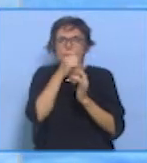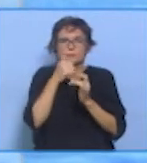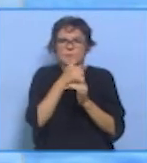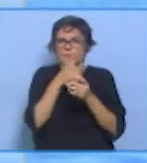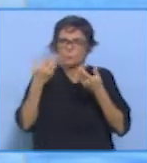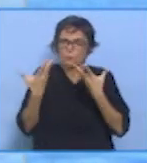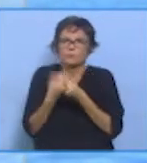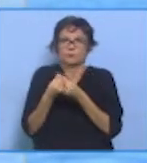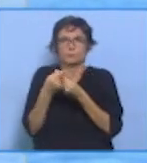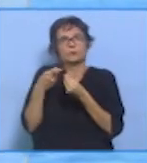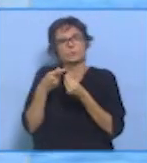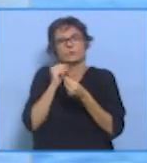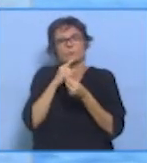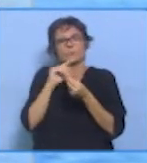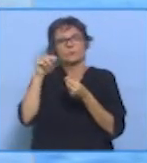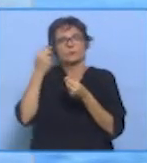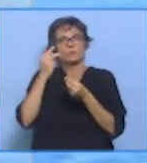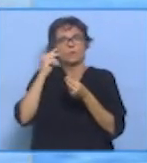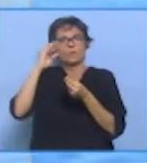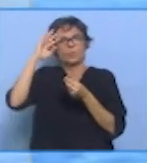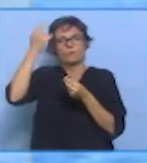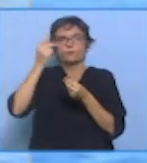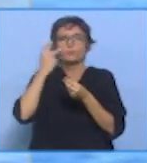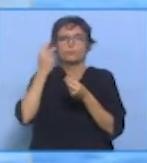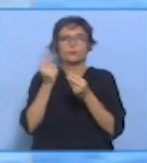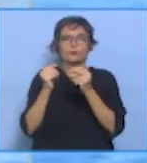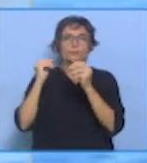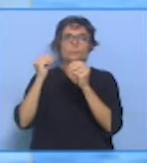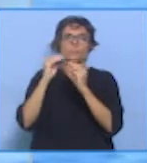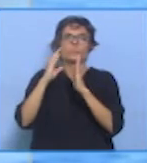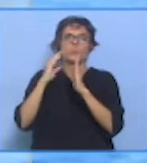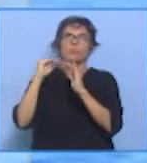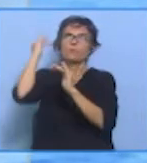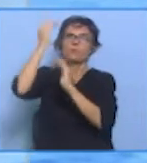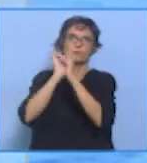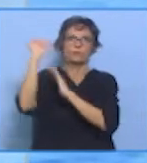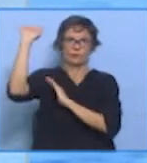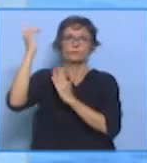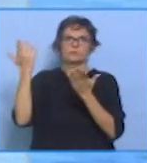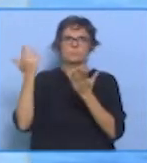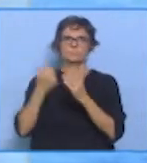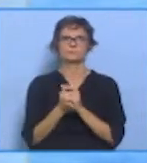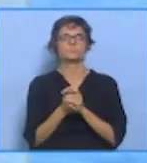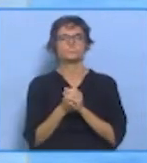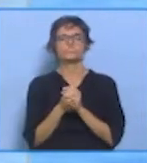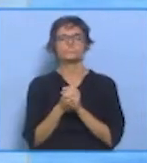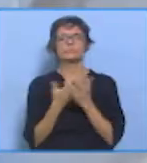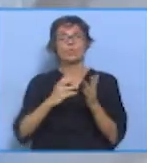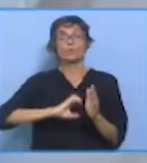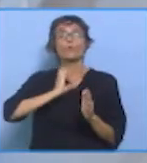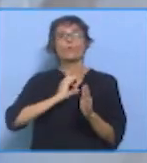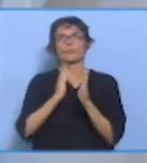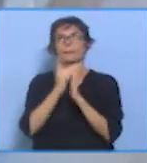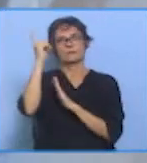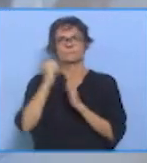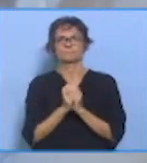E, portanto, esta fé tem a ver com esta confiança absoluta em Deus que nunca nos desampara. esta é a questão. E podemos ir ainda um bocadinho a esse texto da